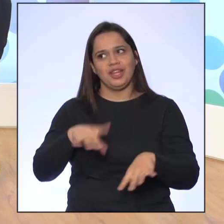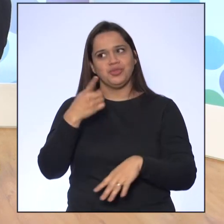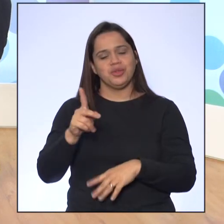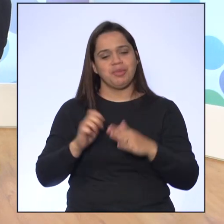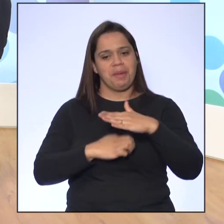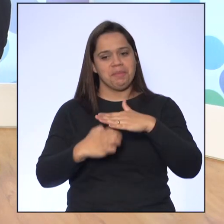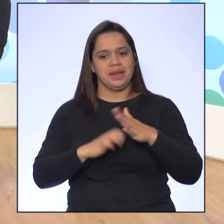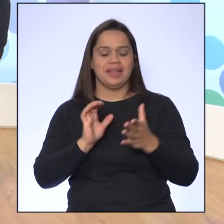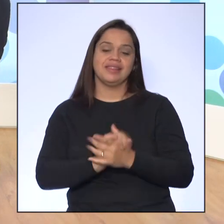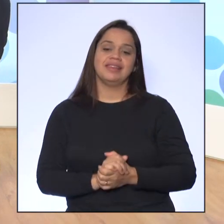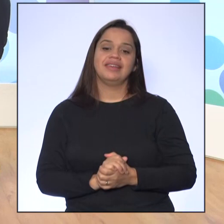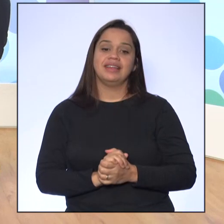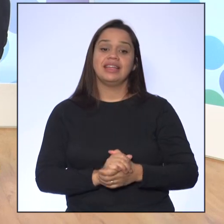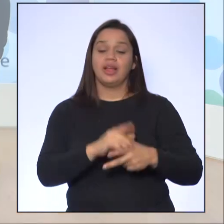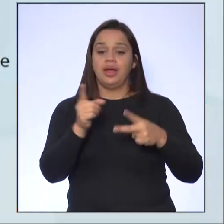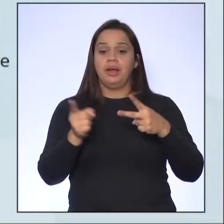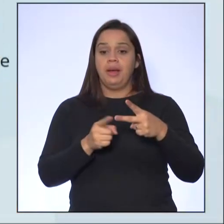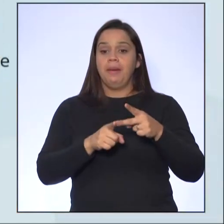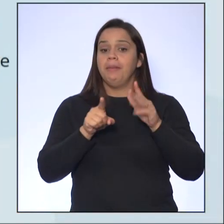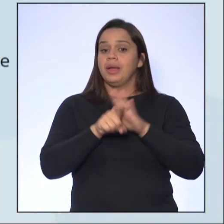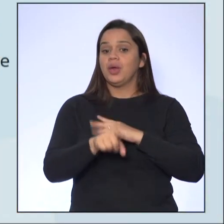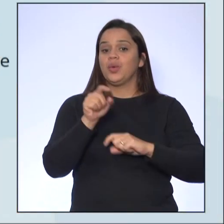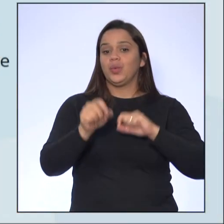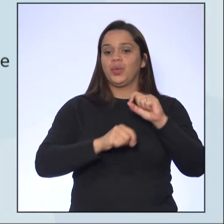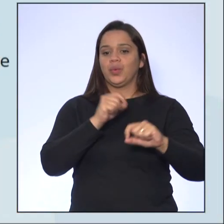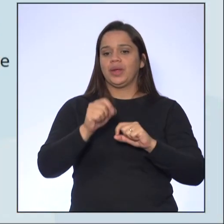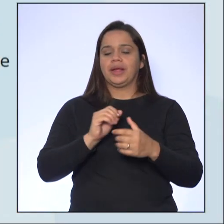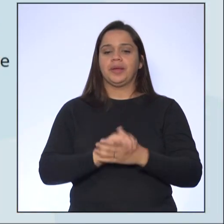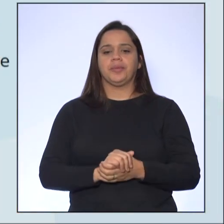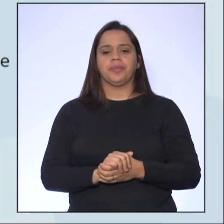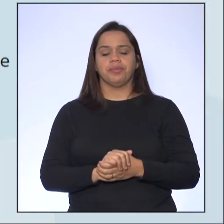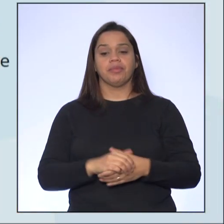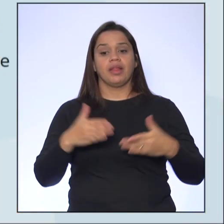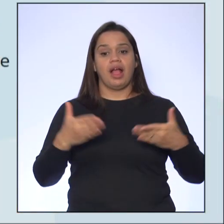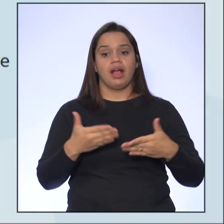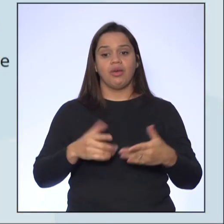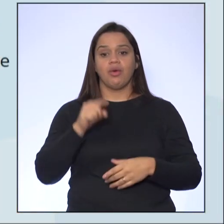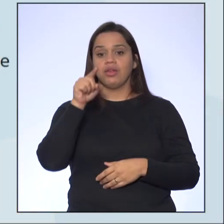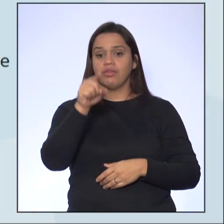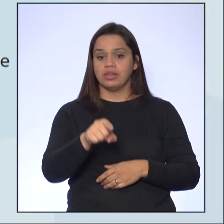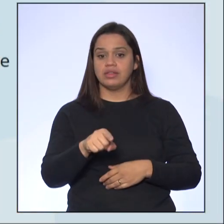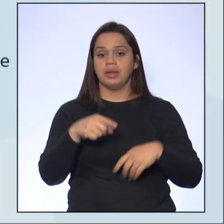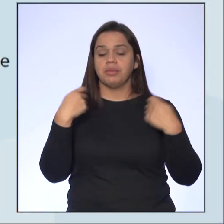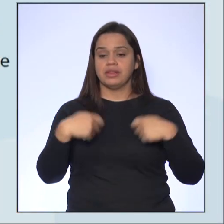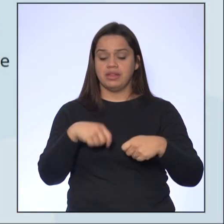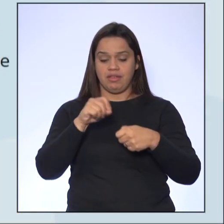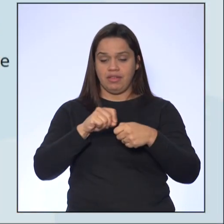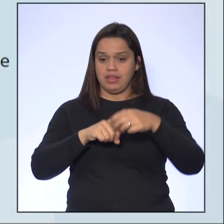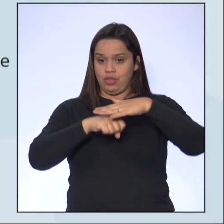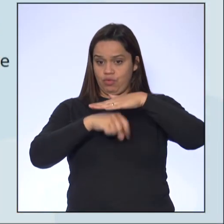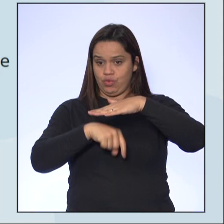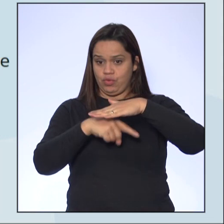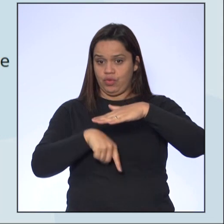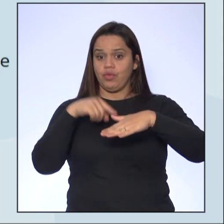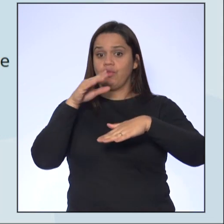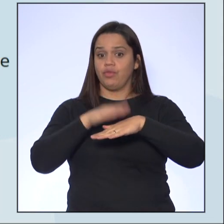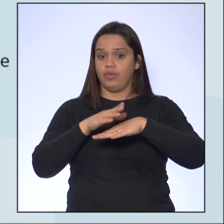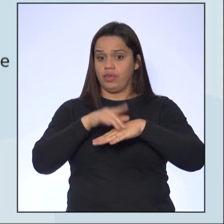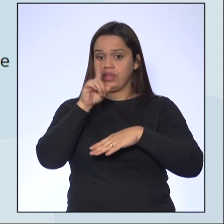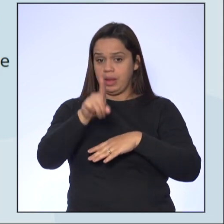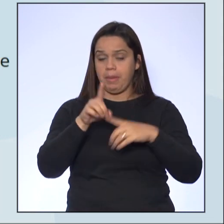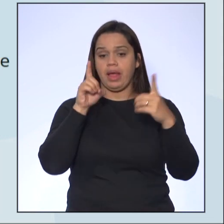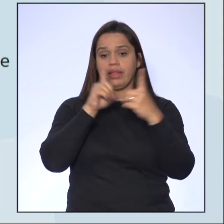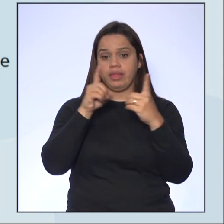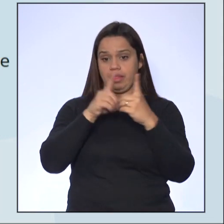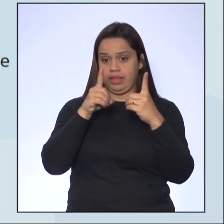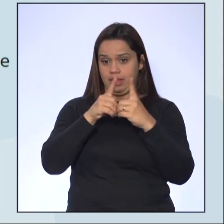E na segunda, a pergunta é a seguinte. Agora você deverá fazer um fluxograma para o